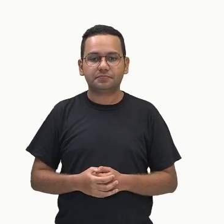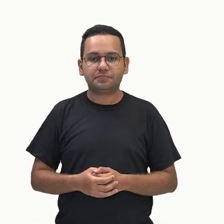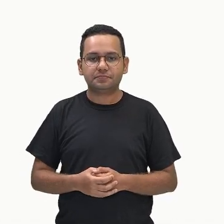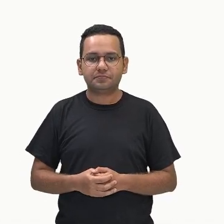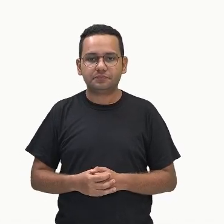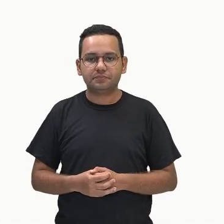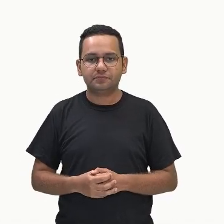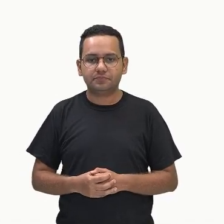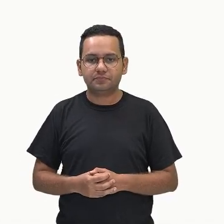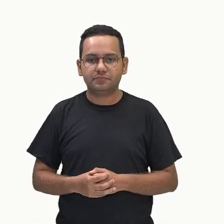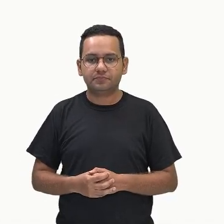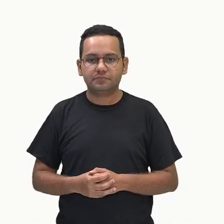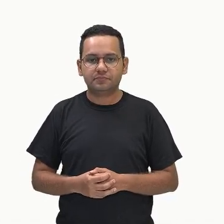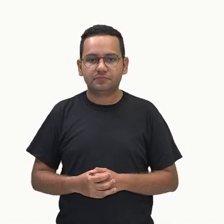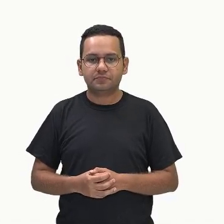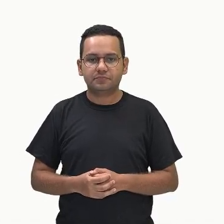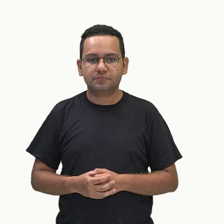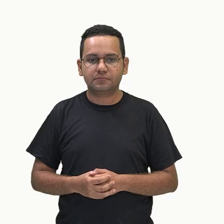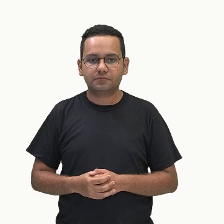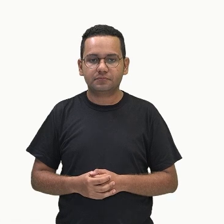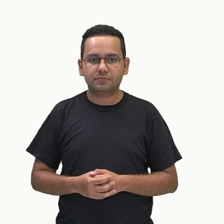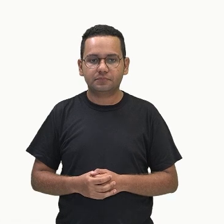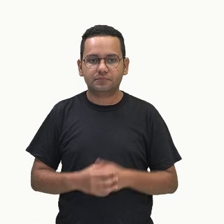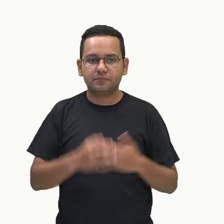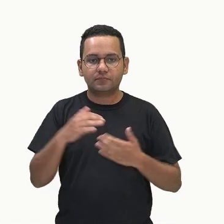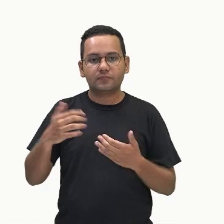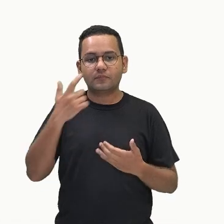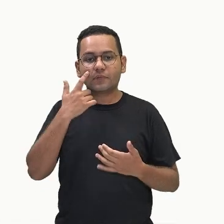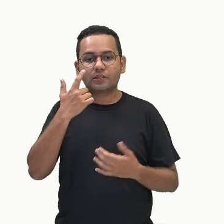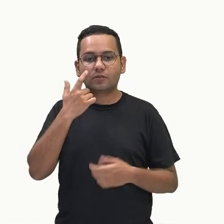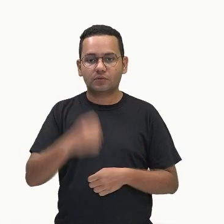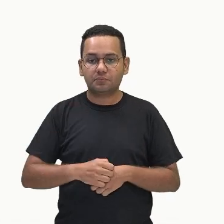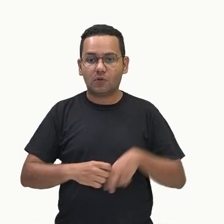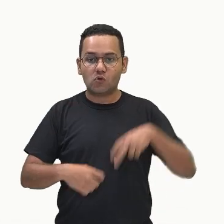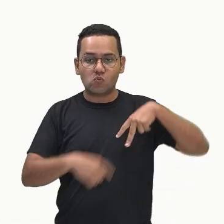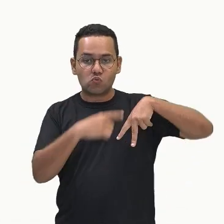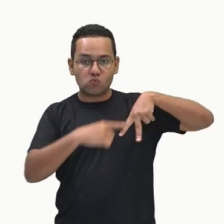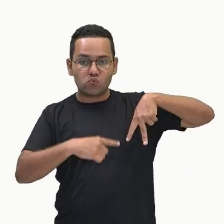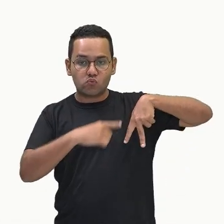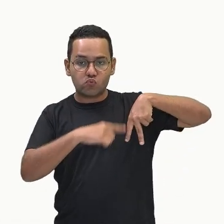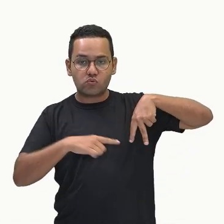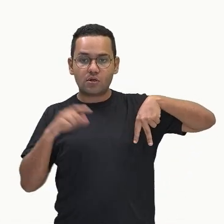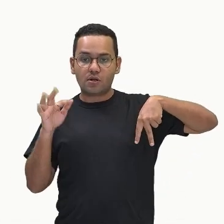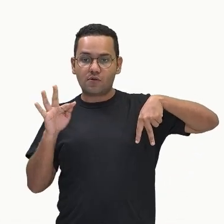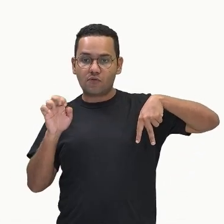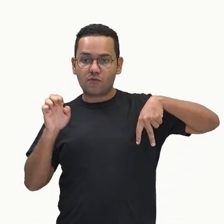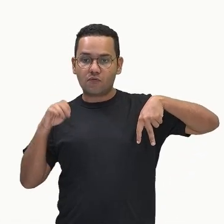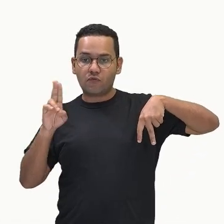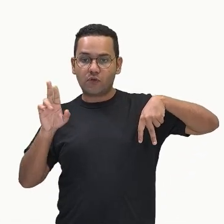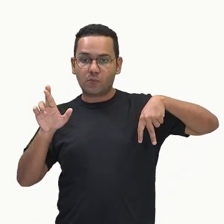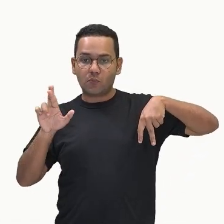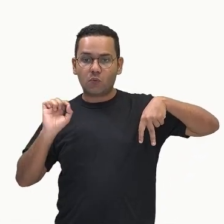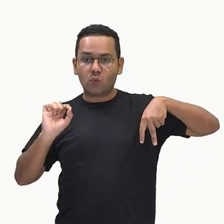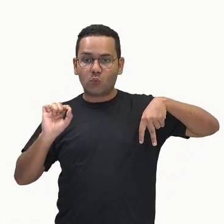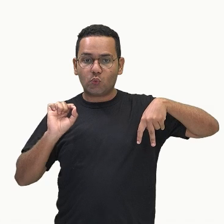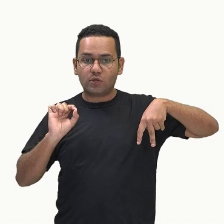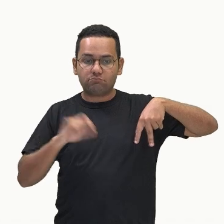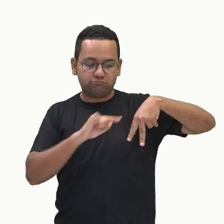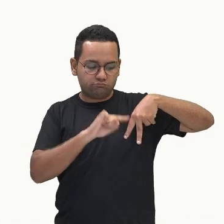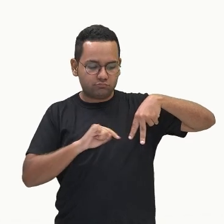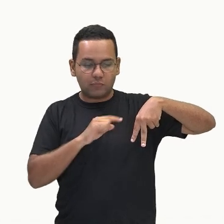a medula que, nos ossos longos, como no fêmur, que vai produzir o quê? As